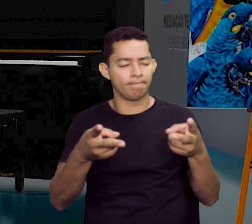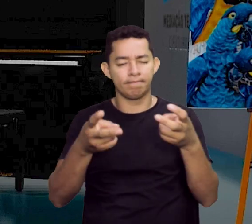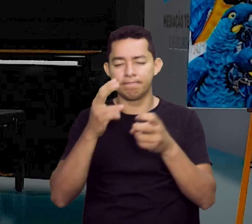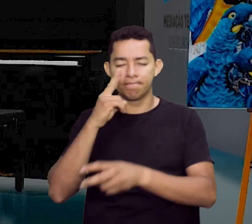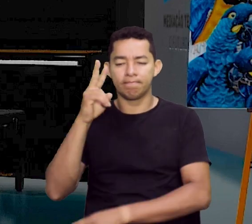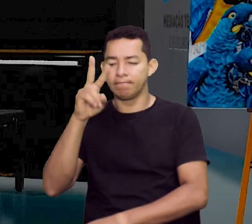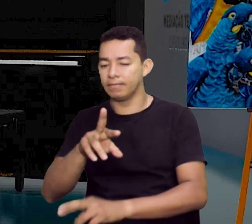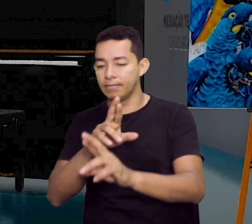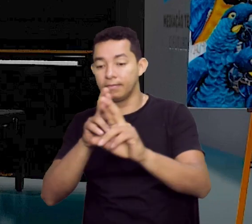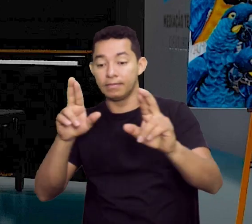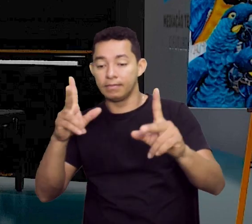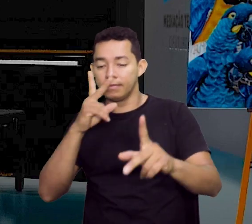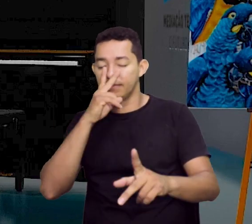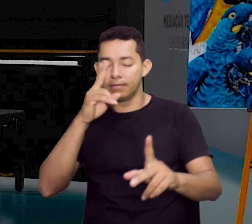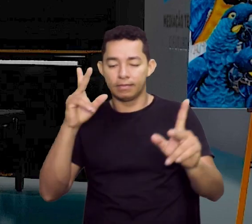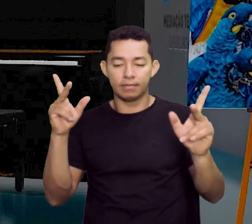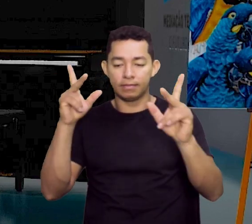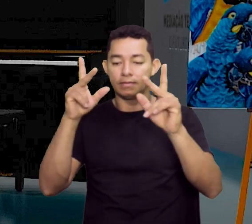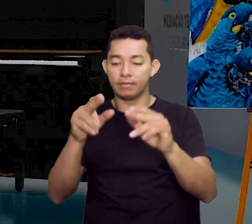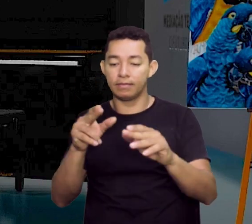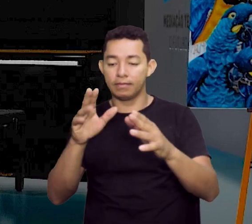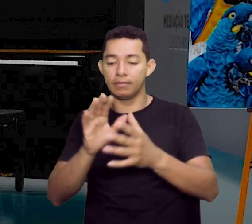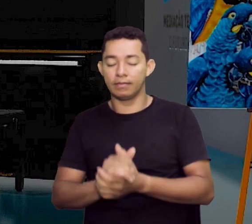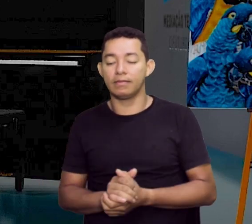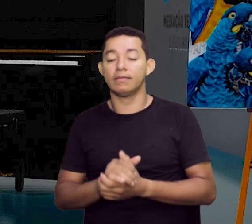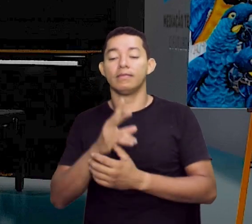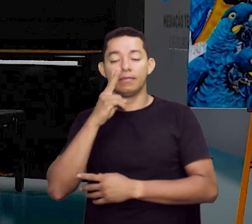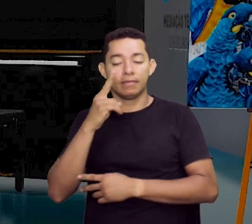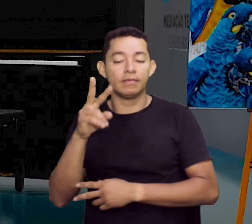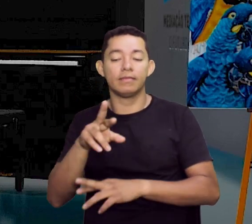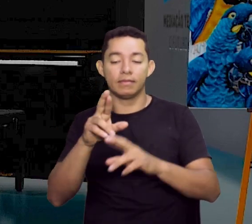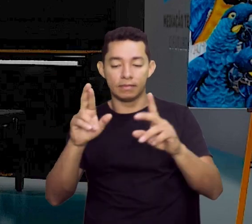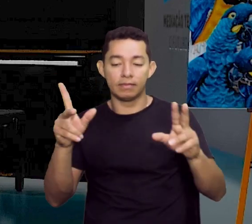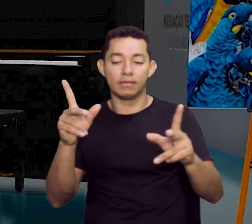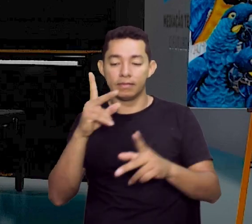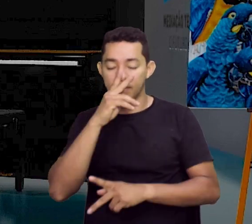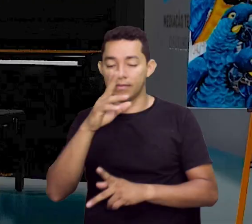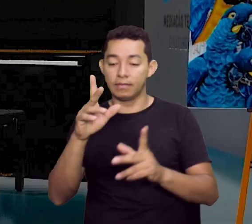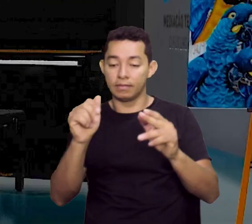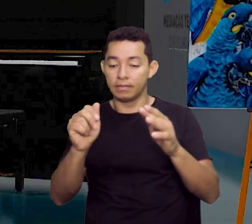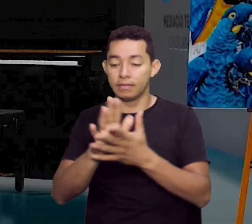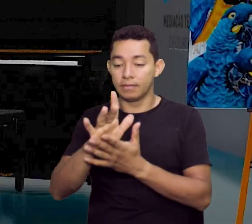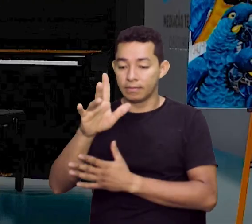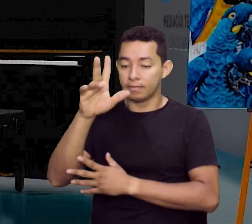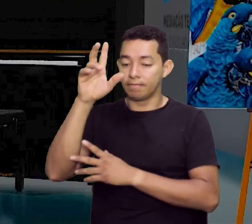diferente o que parece igual. Você vê diferente o que parece igual. Faraó,